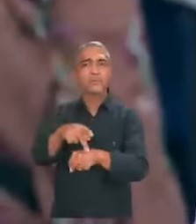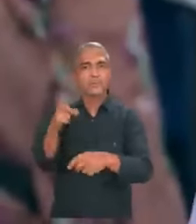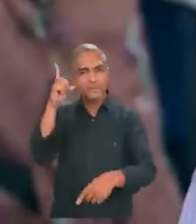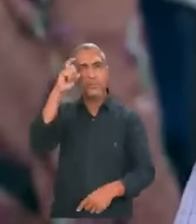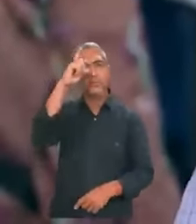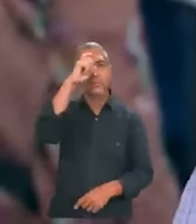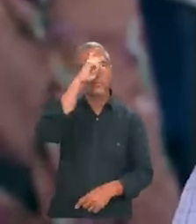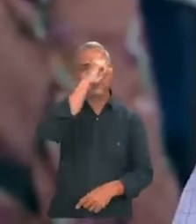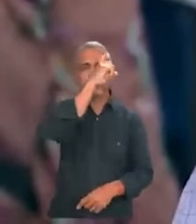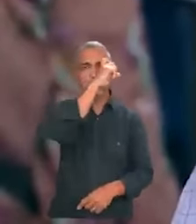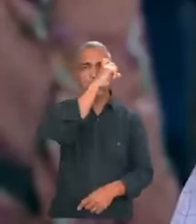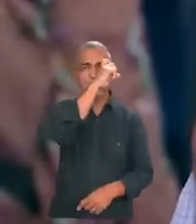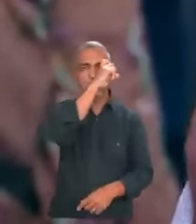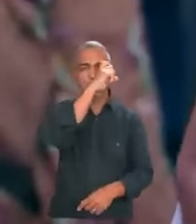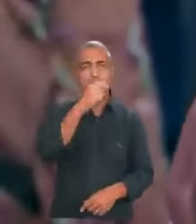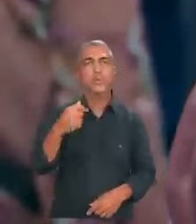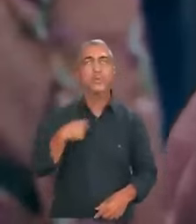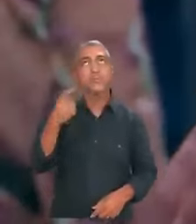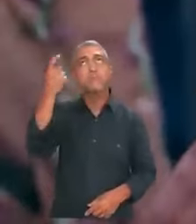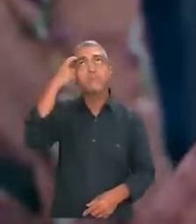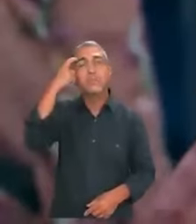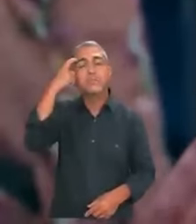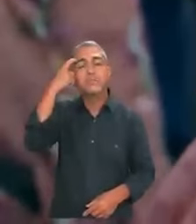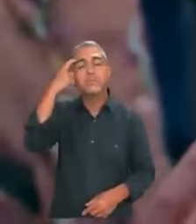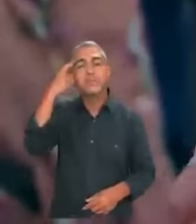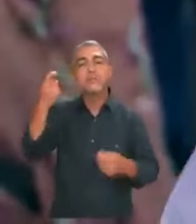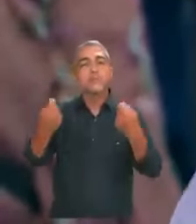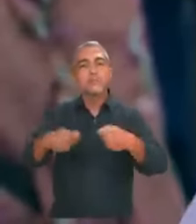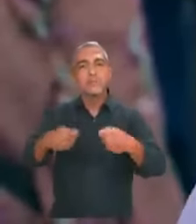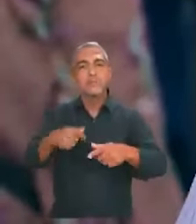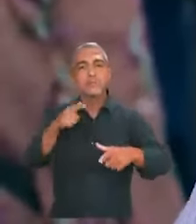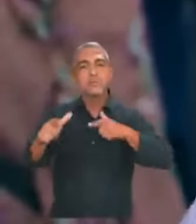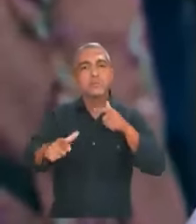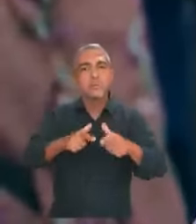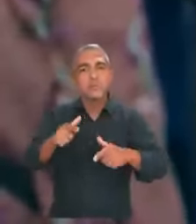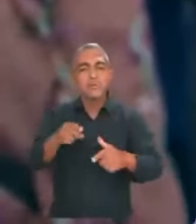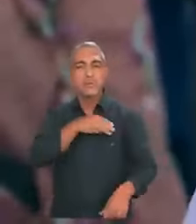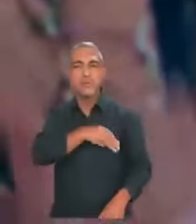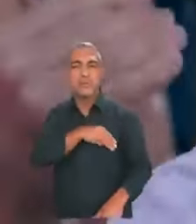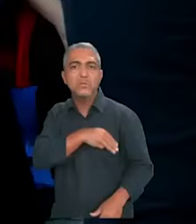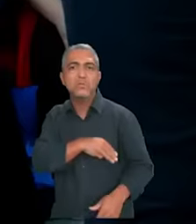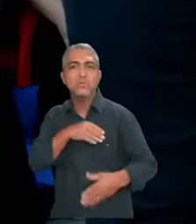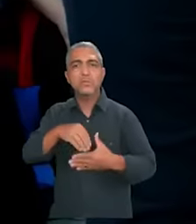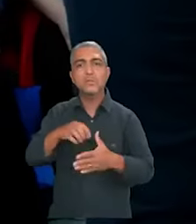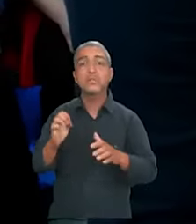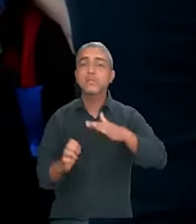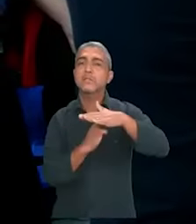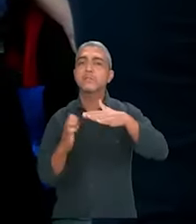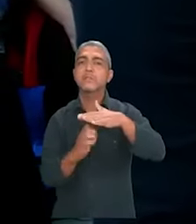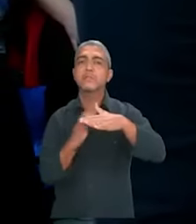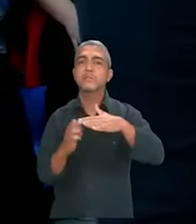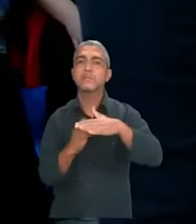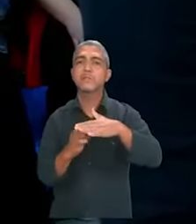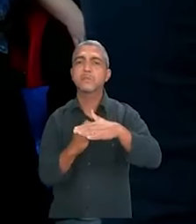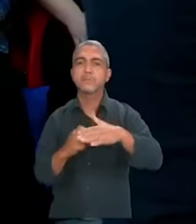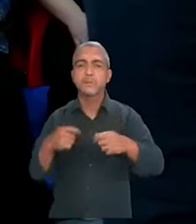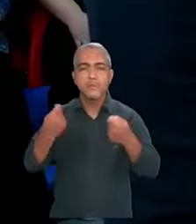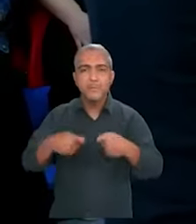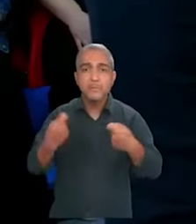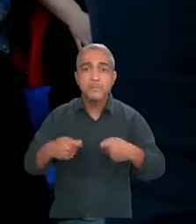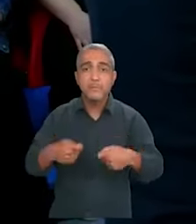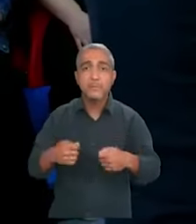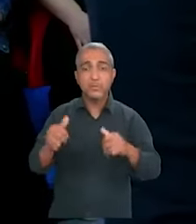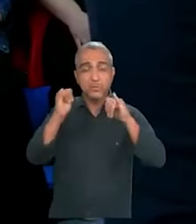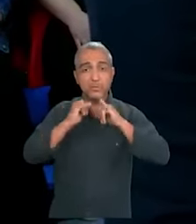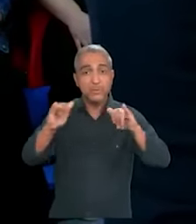desafios negócios negócios negócios negócios então a gente começou mais de uns 25 anos atrás